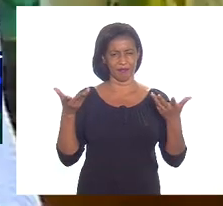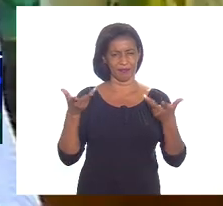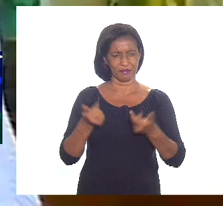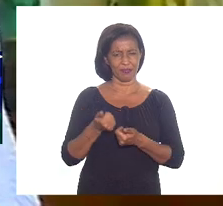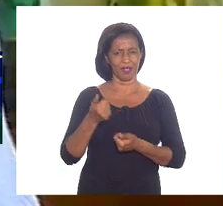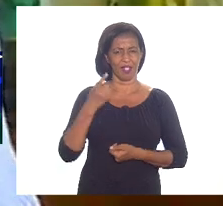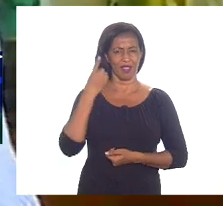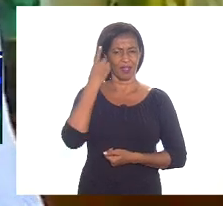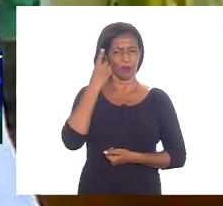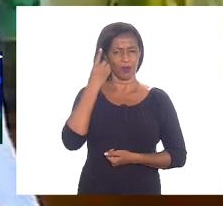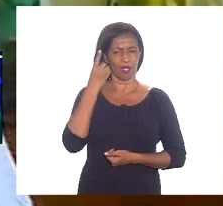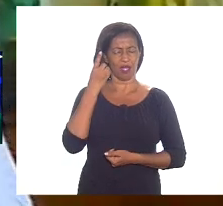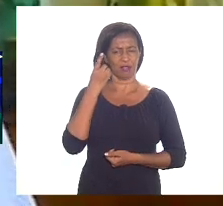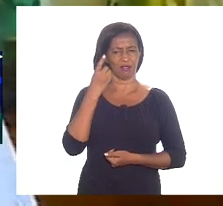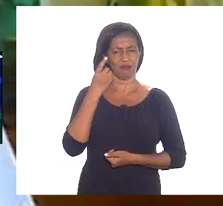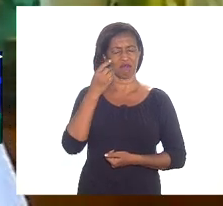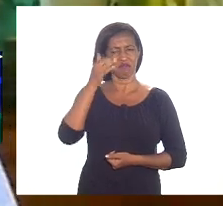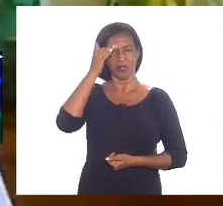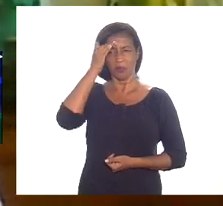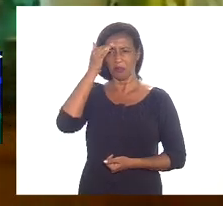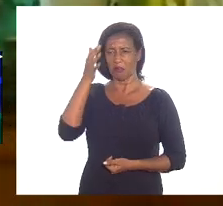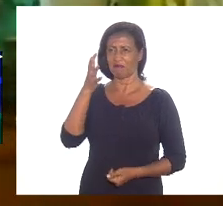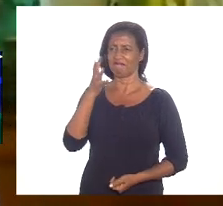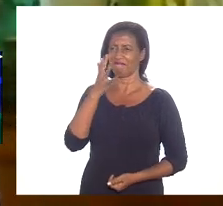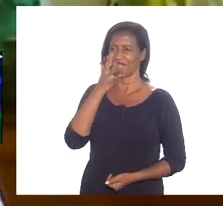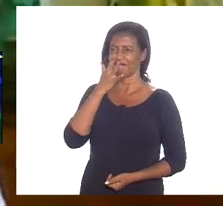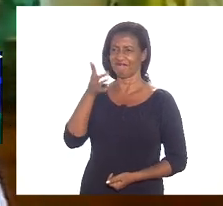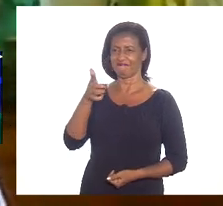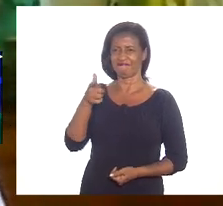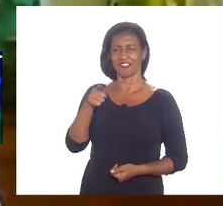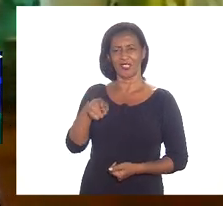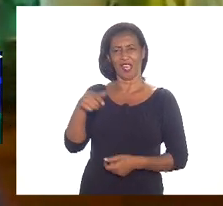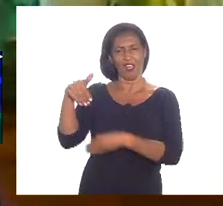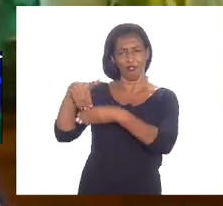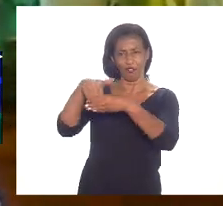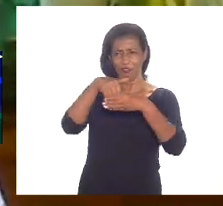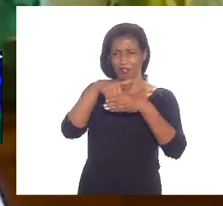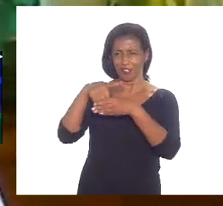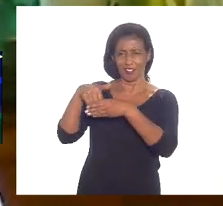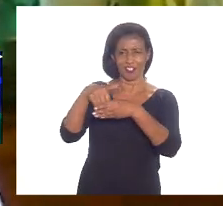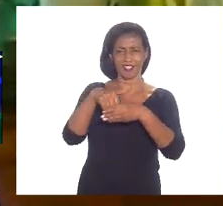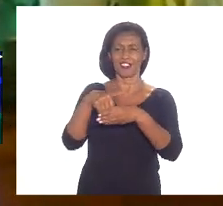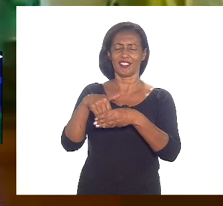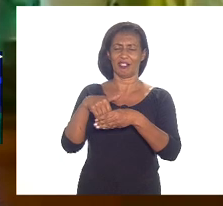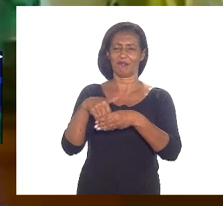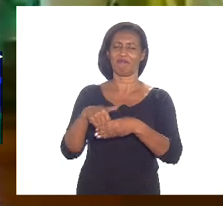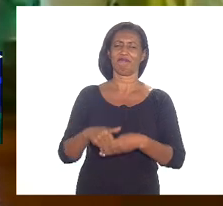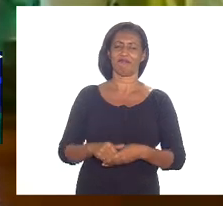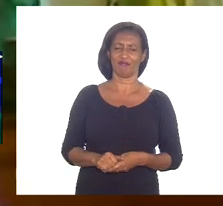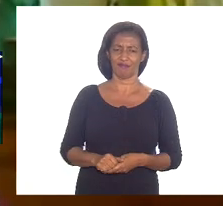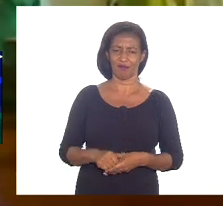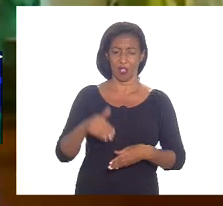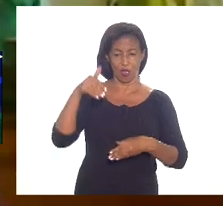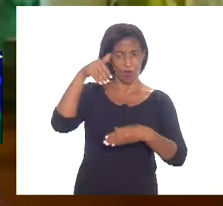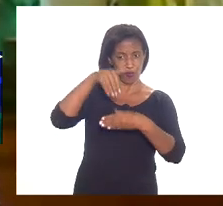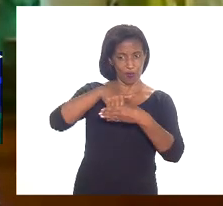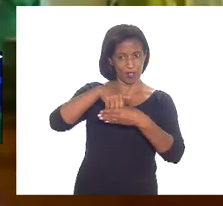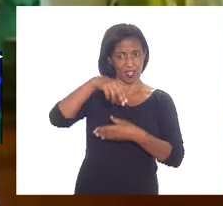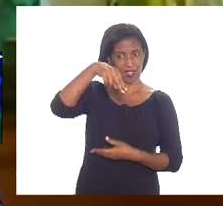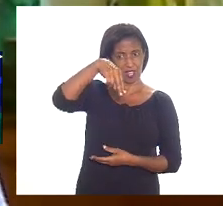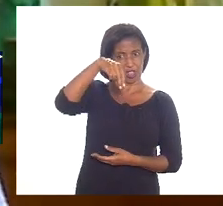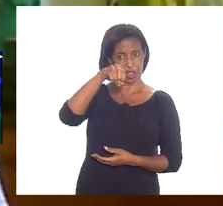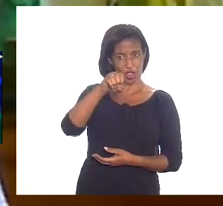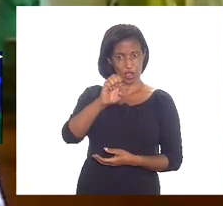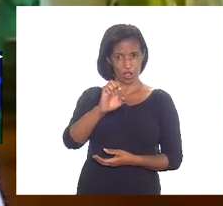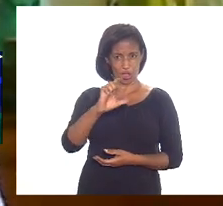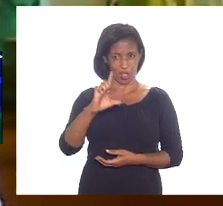é uma honra poder de novo dizer que votarem Noel de Carvalho